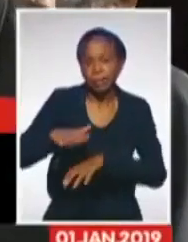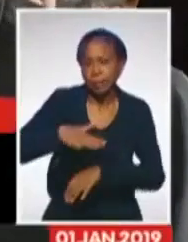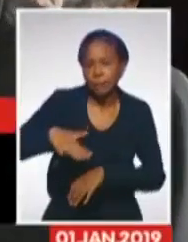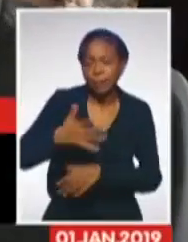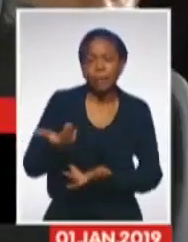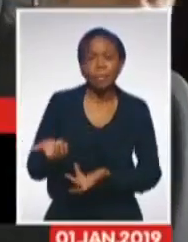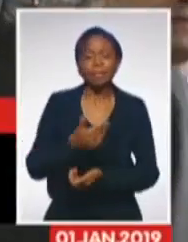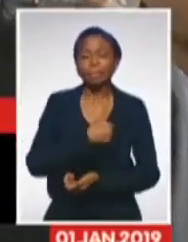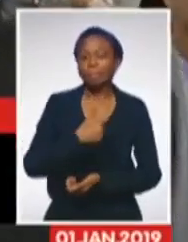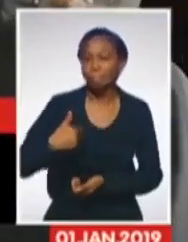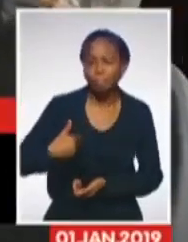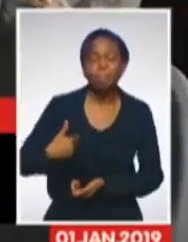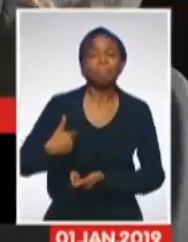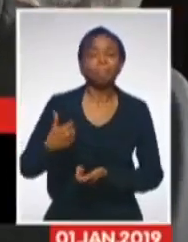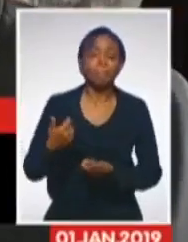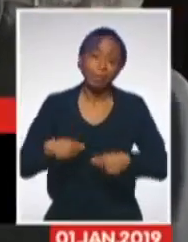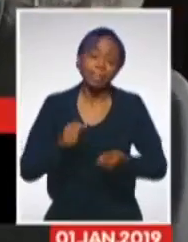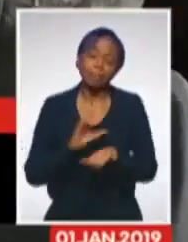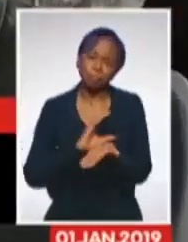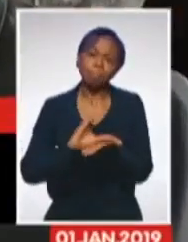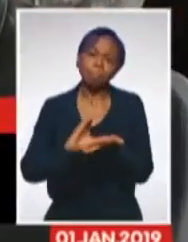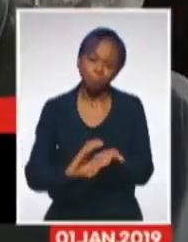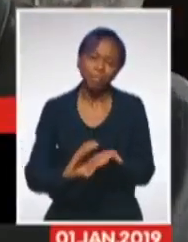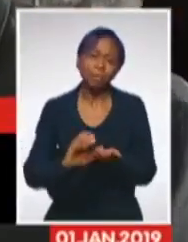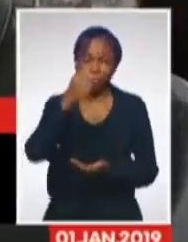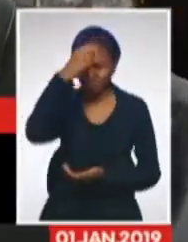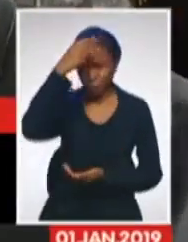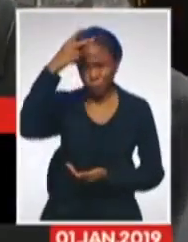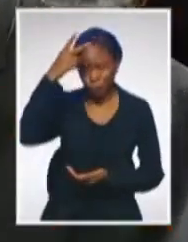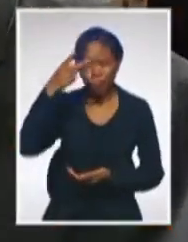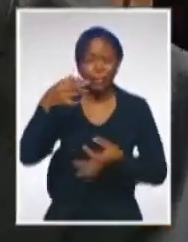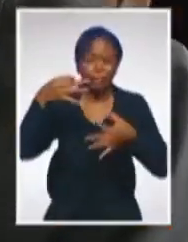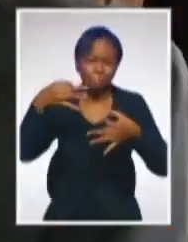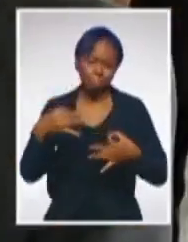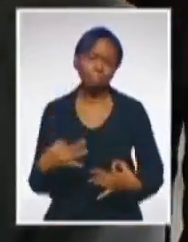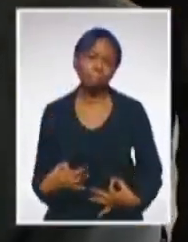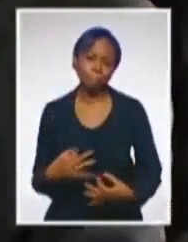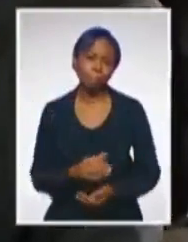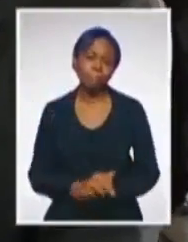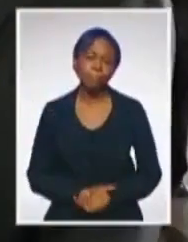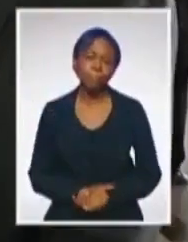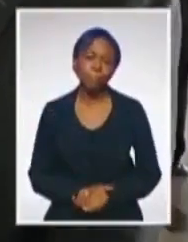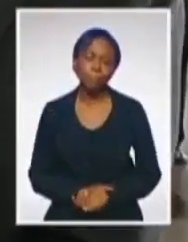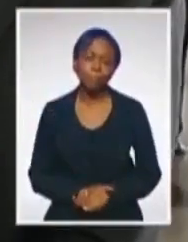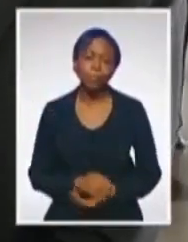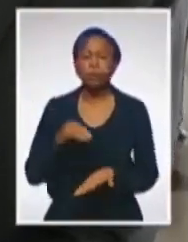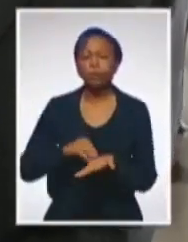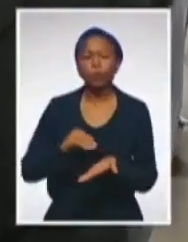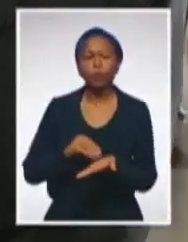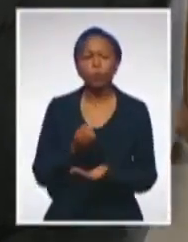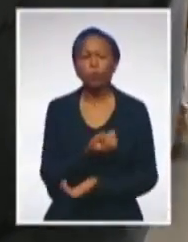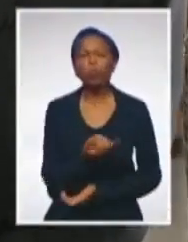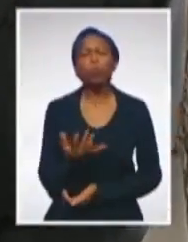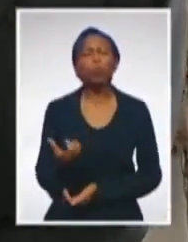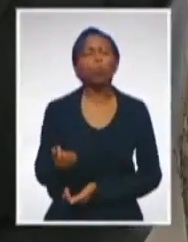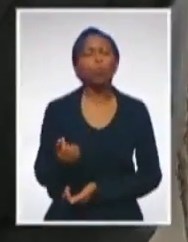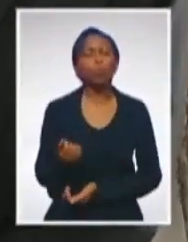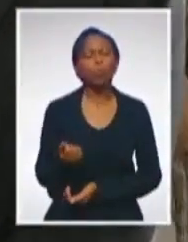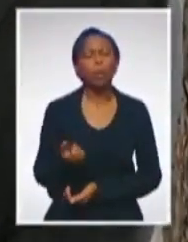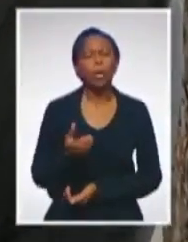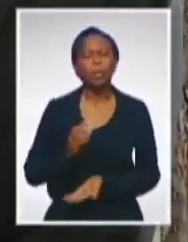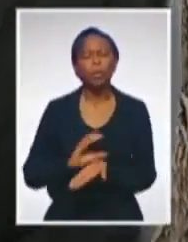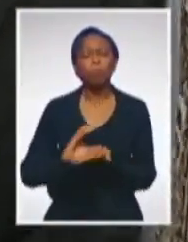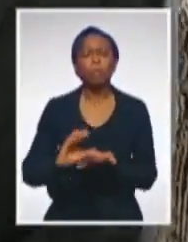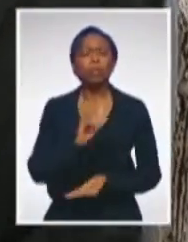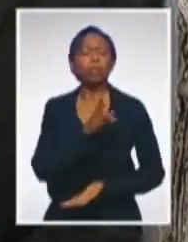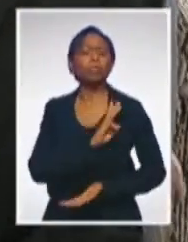recursos do Estado de Minas para realmente a prefeitura estar em dia. Quanto o Estado deixou de repassar ao município de Três Corações? Em